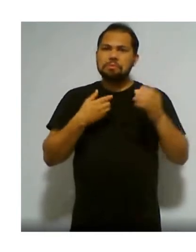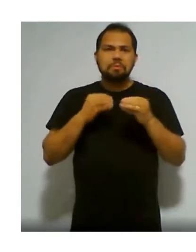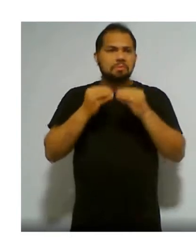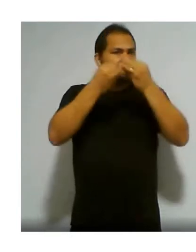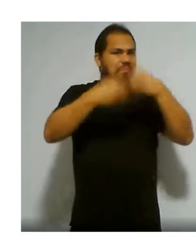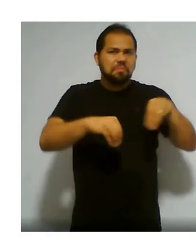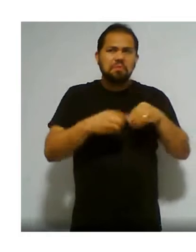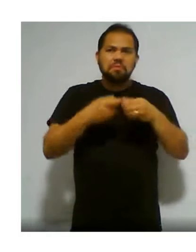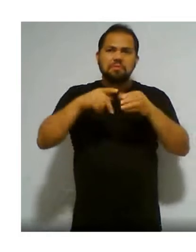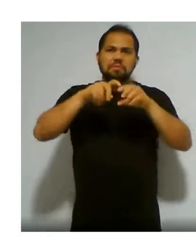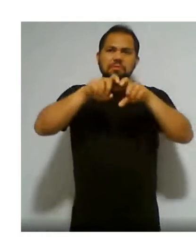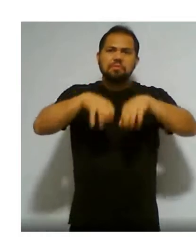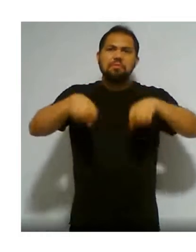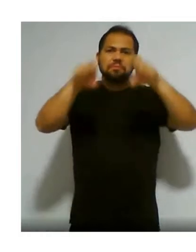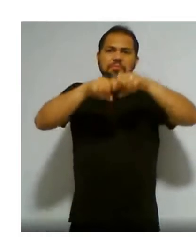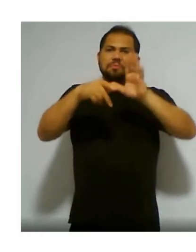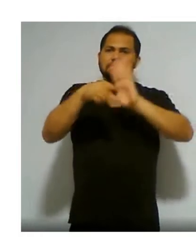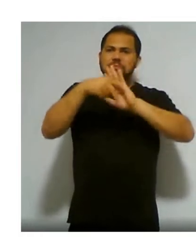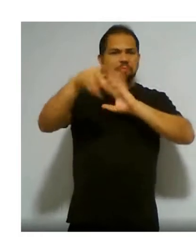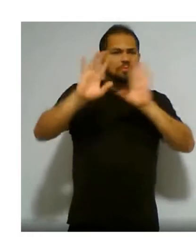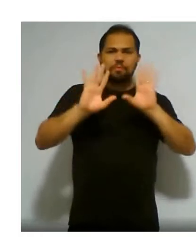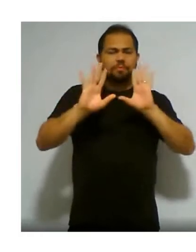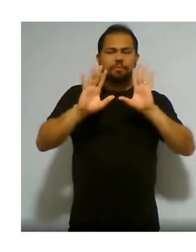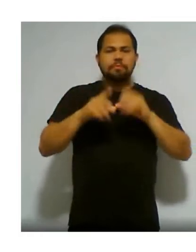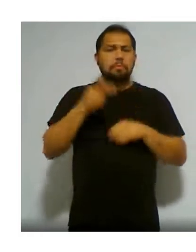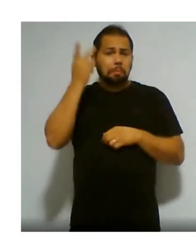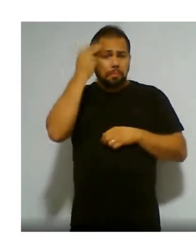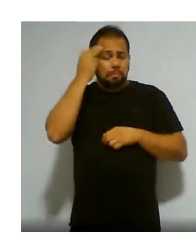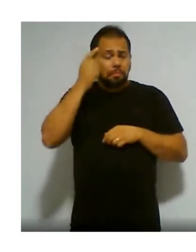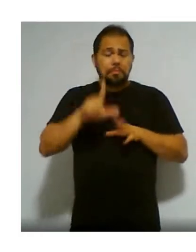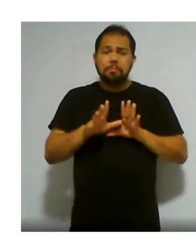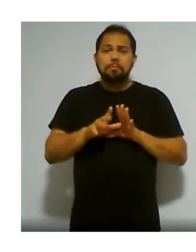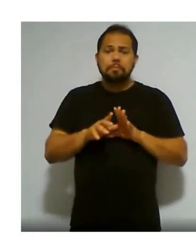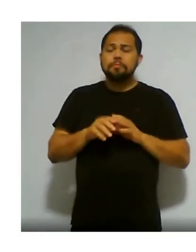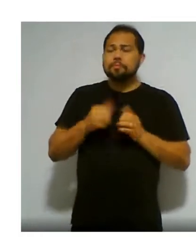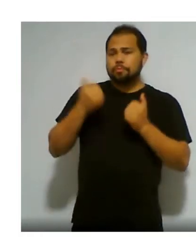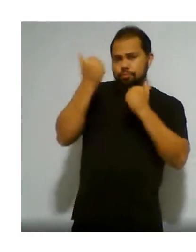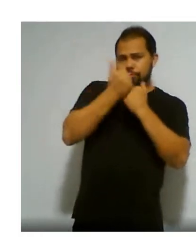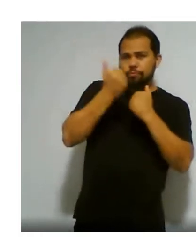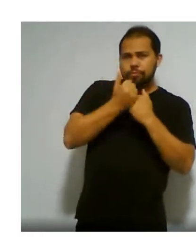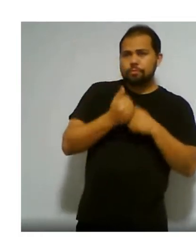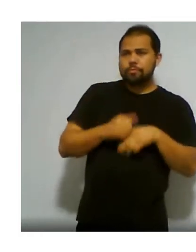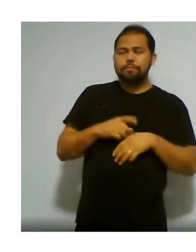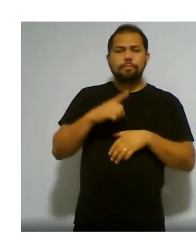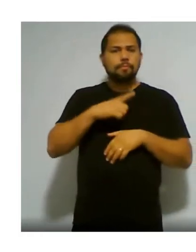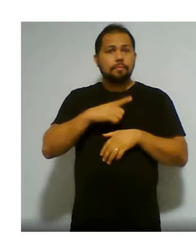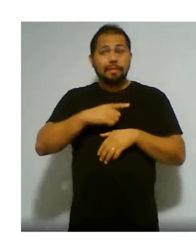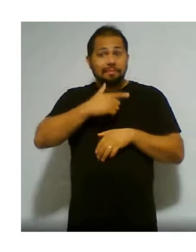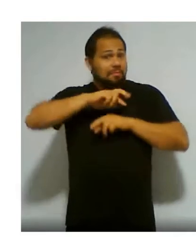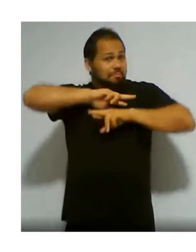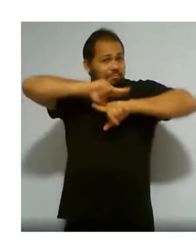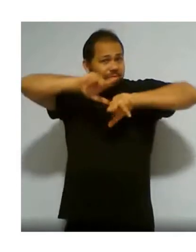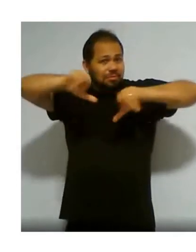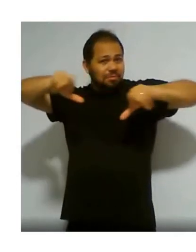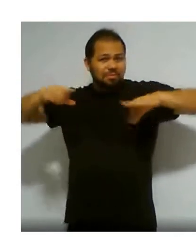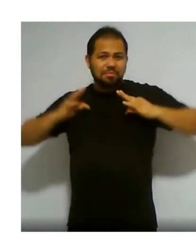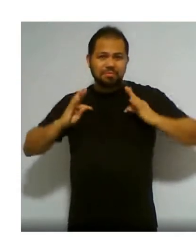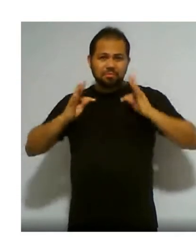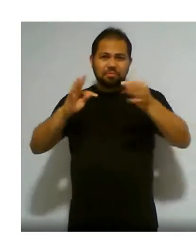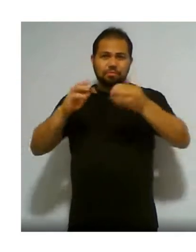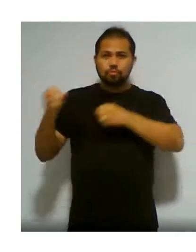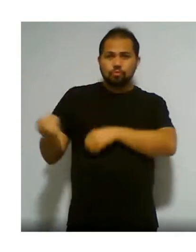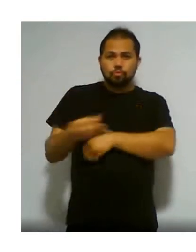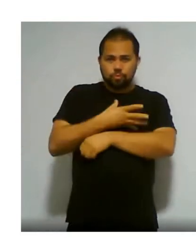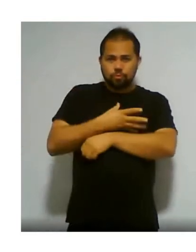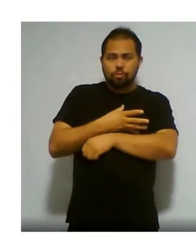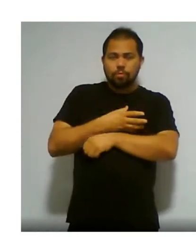para HDs, para SSDs, para leitores de DVD, para leitores de Blu-ray. Todos esses tipos de dispositivos migraram para o